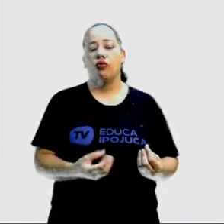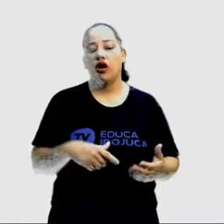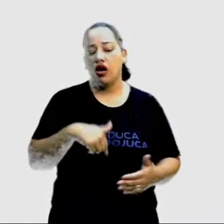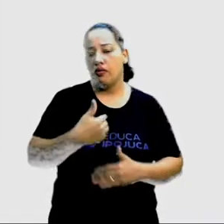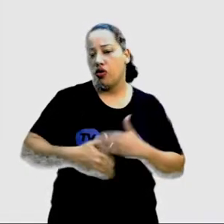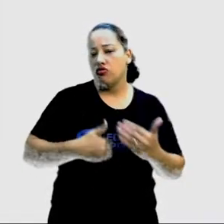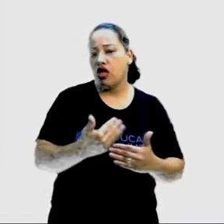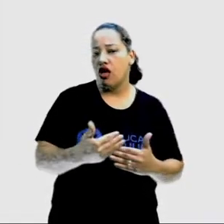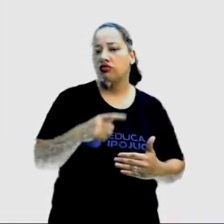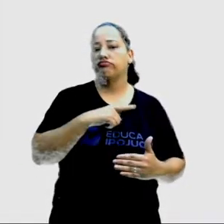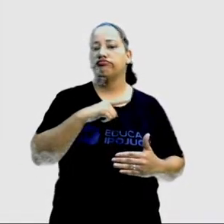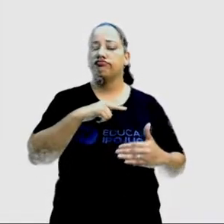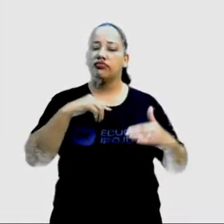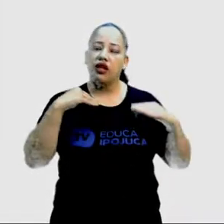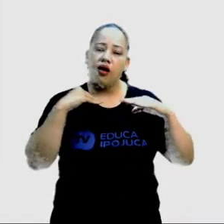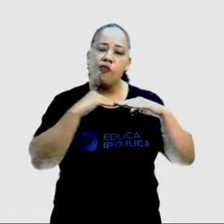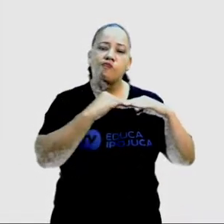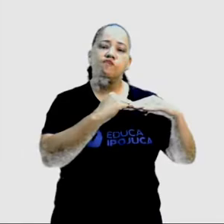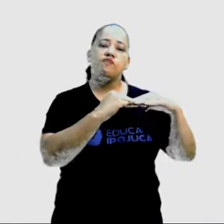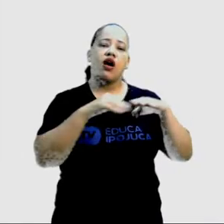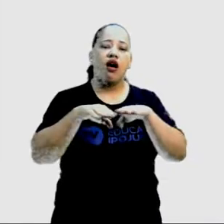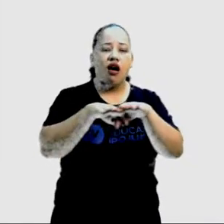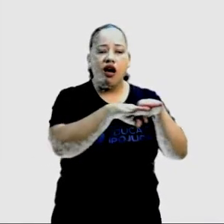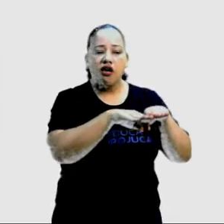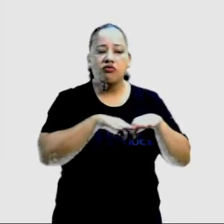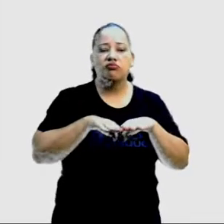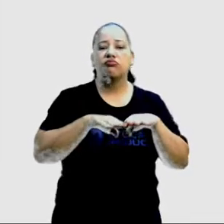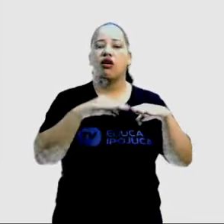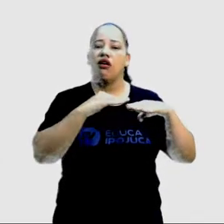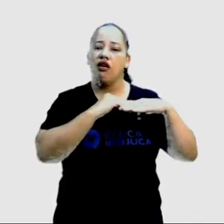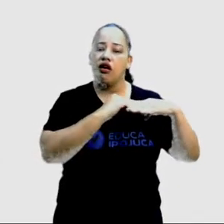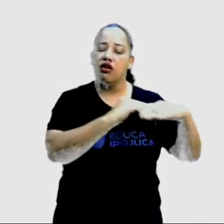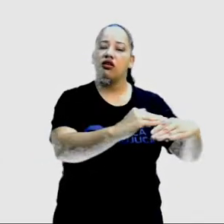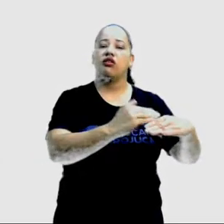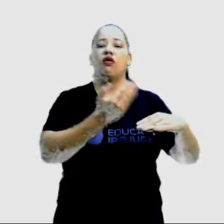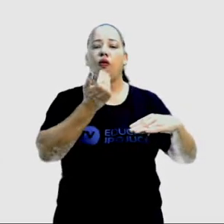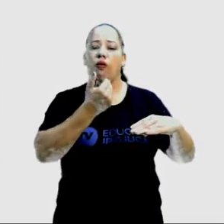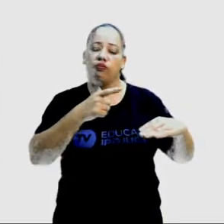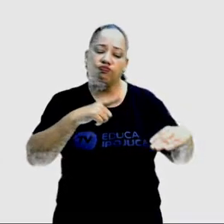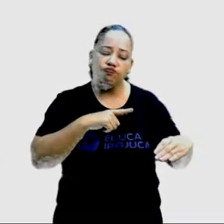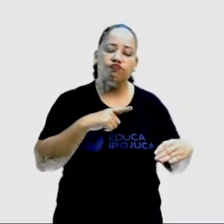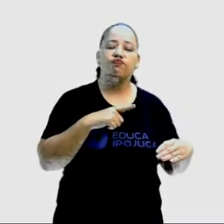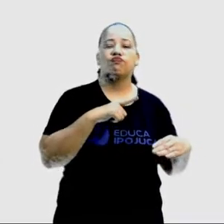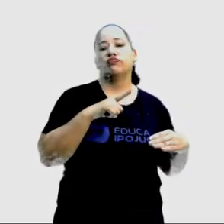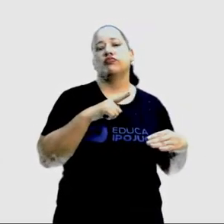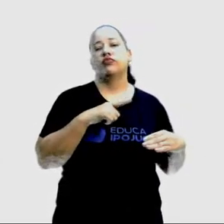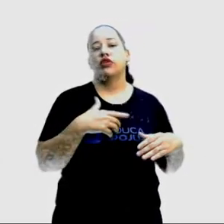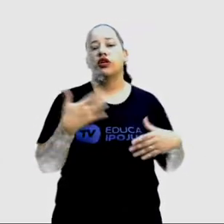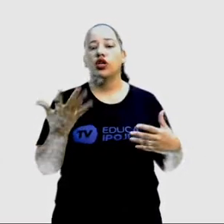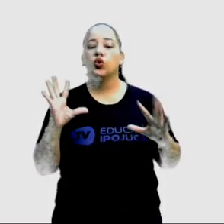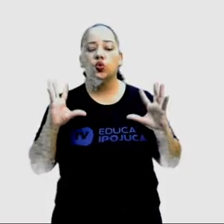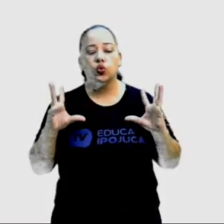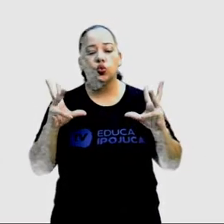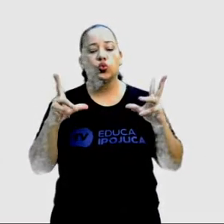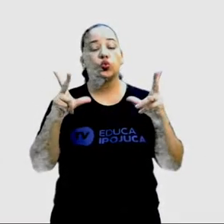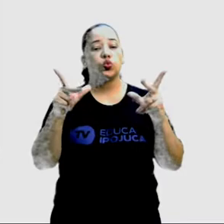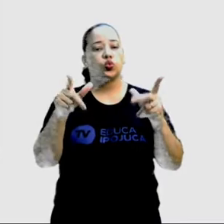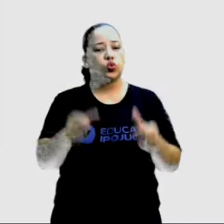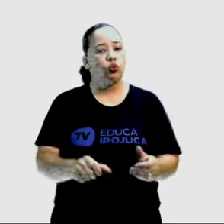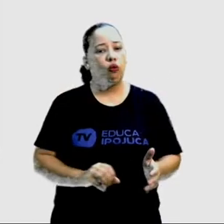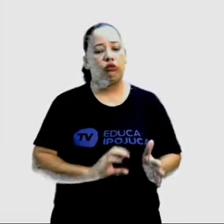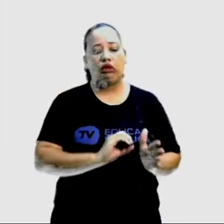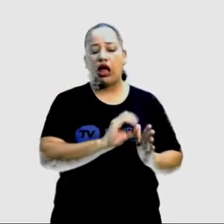num equilíbrio, né? Um processo estável e autossuficiente. E aí tudo girando dentro de uma cadeia,